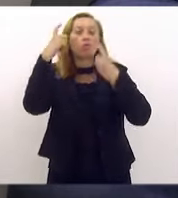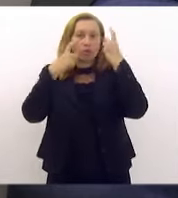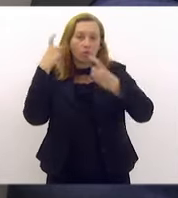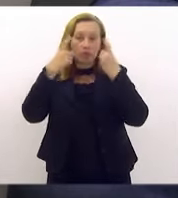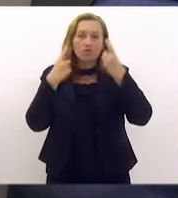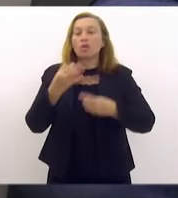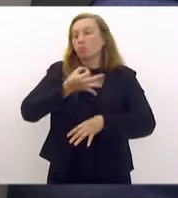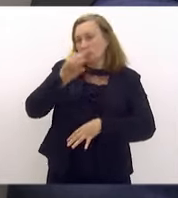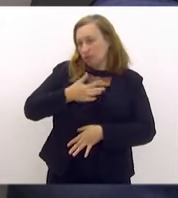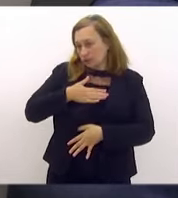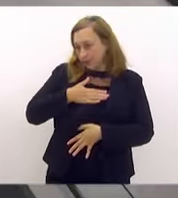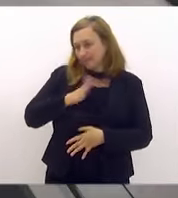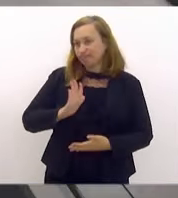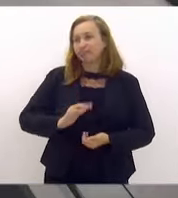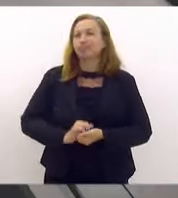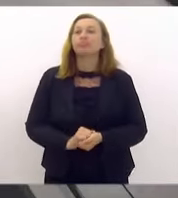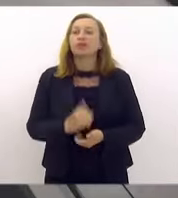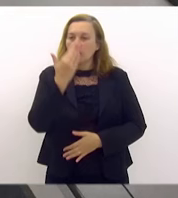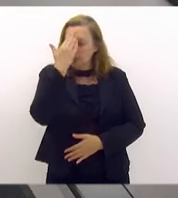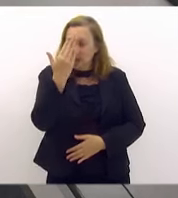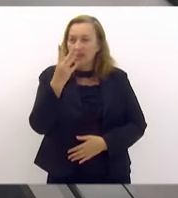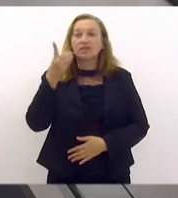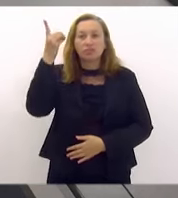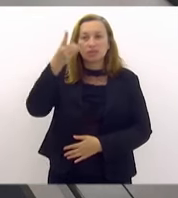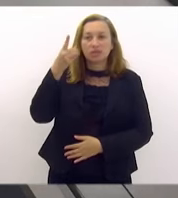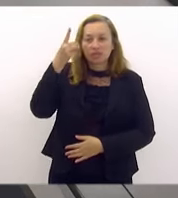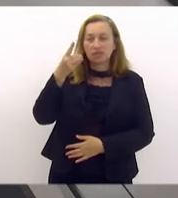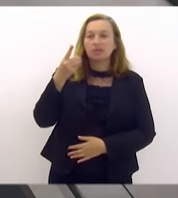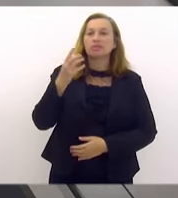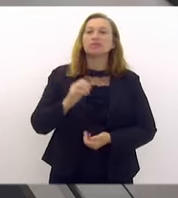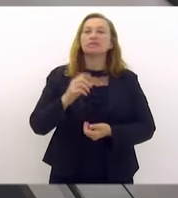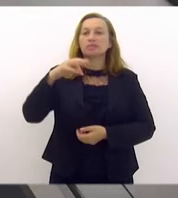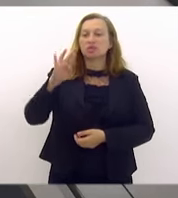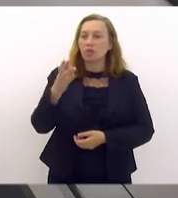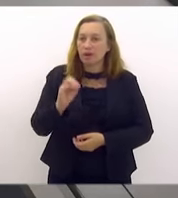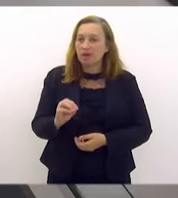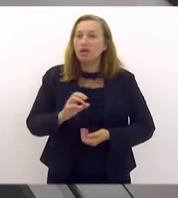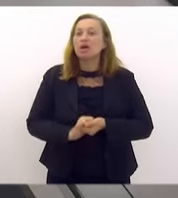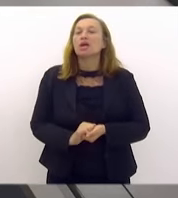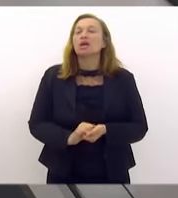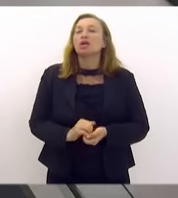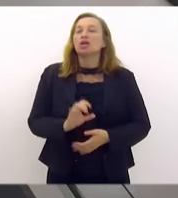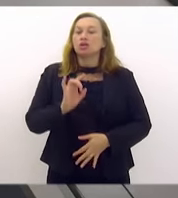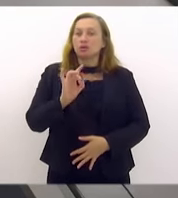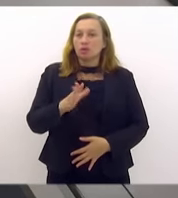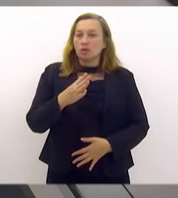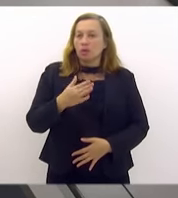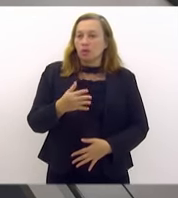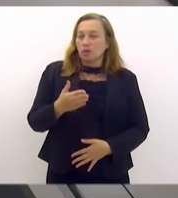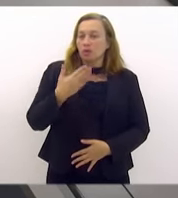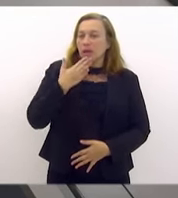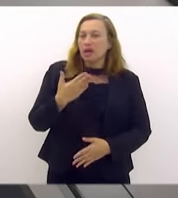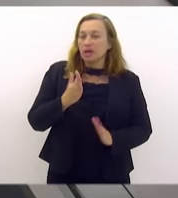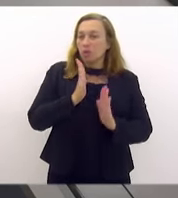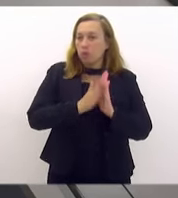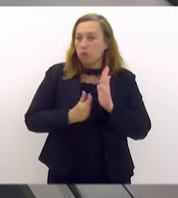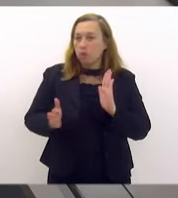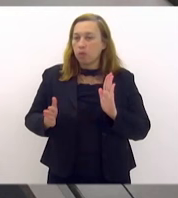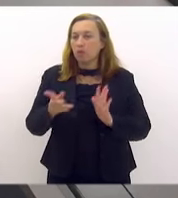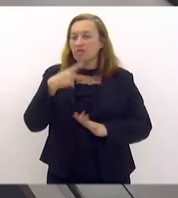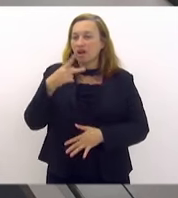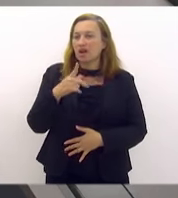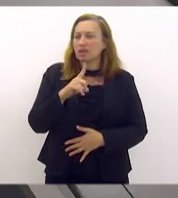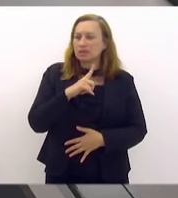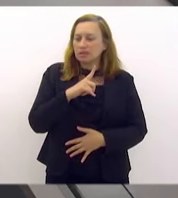e uma sugestão muito obrigada Deputado Márcio corberto não eu só gostaria de fazer uma questão de ordem para dizer que